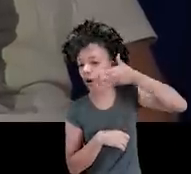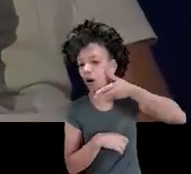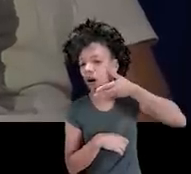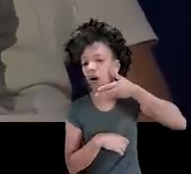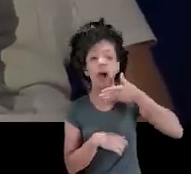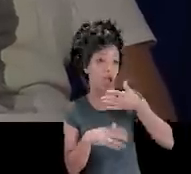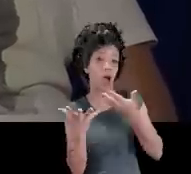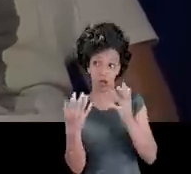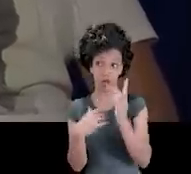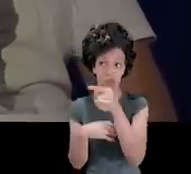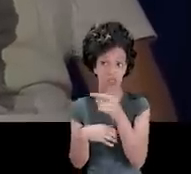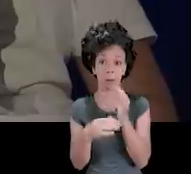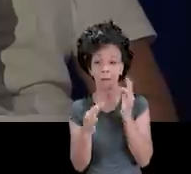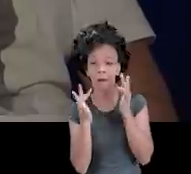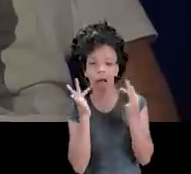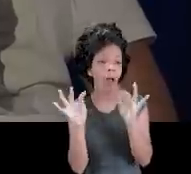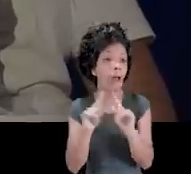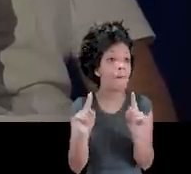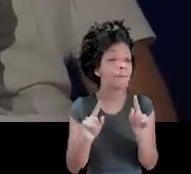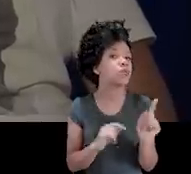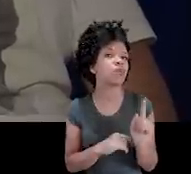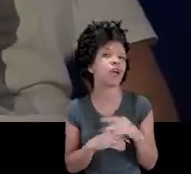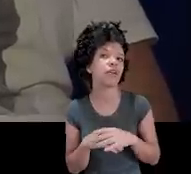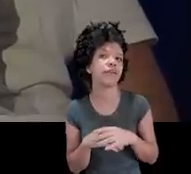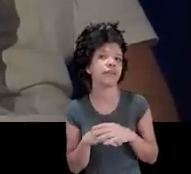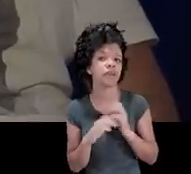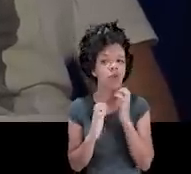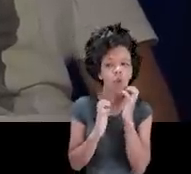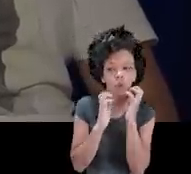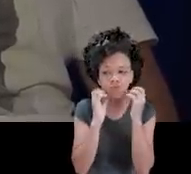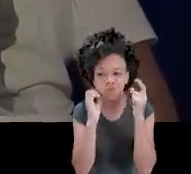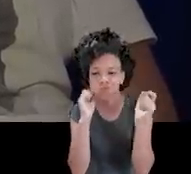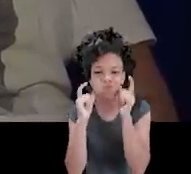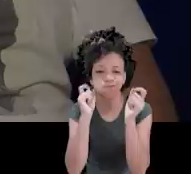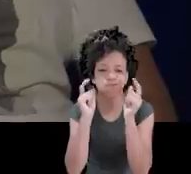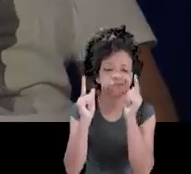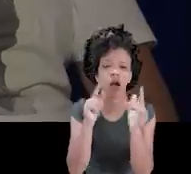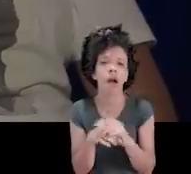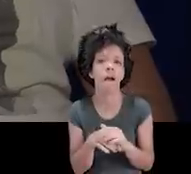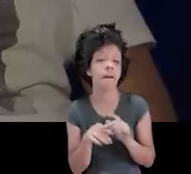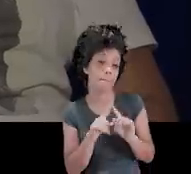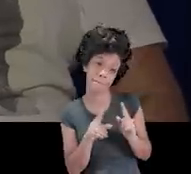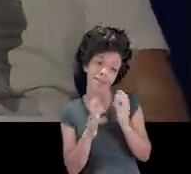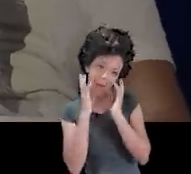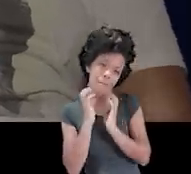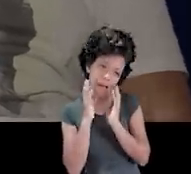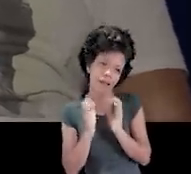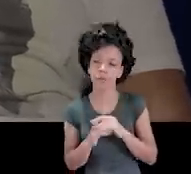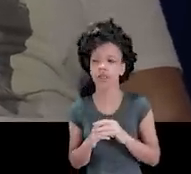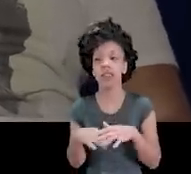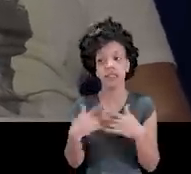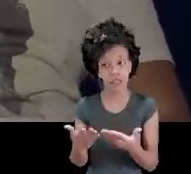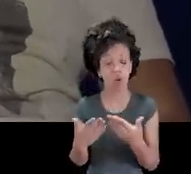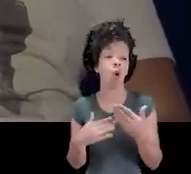Acontece o que ela falou. Empipoca tudo, cara. Mas assim, não é que encrava um pelinho. Empipoca de tipo... Sei, mas aí é barba. Sim, então, sim, é. Aí quando eu